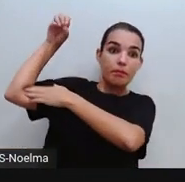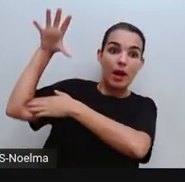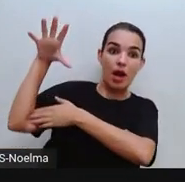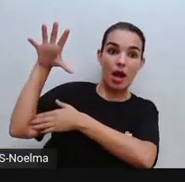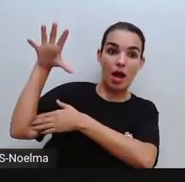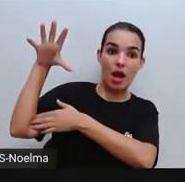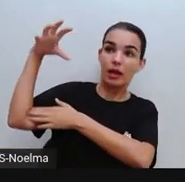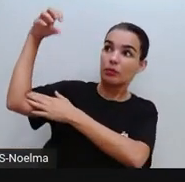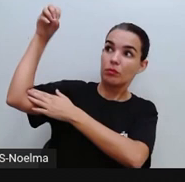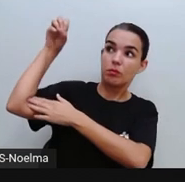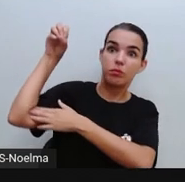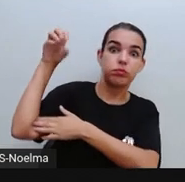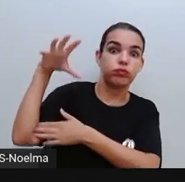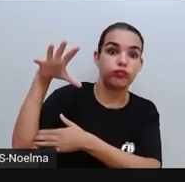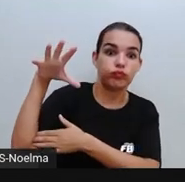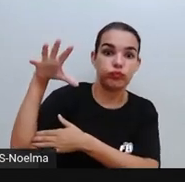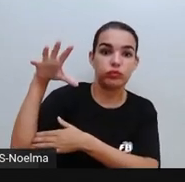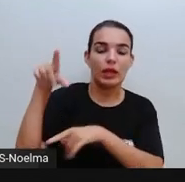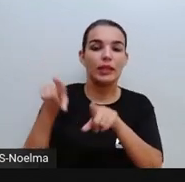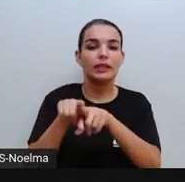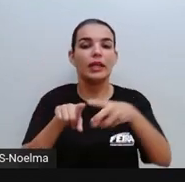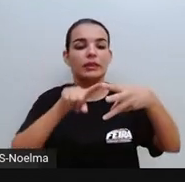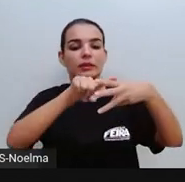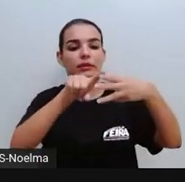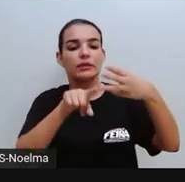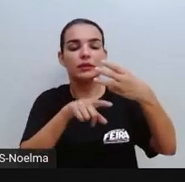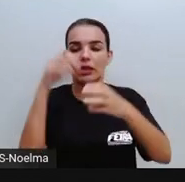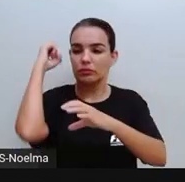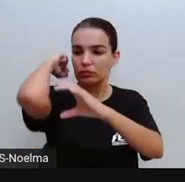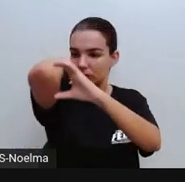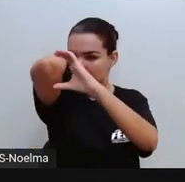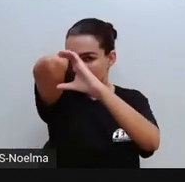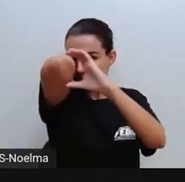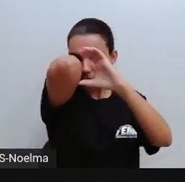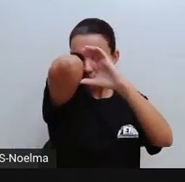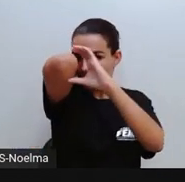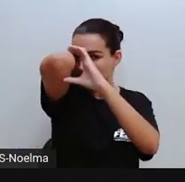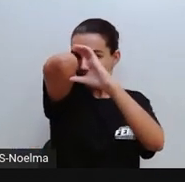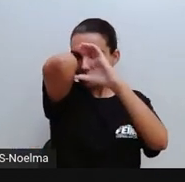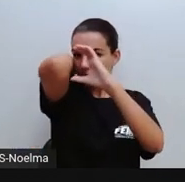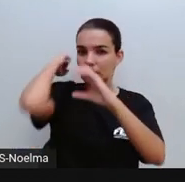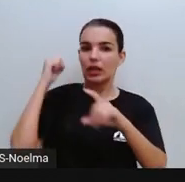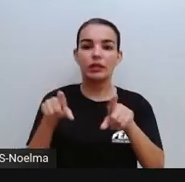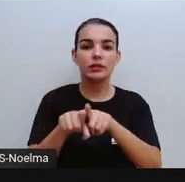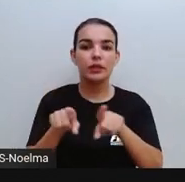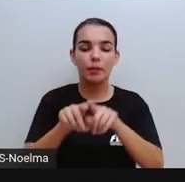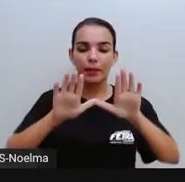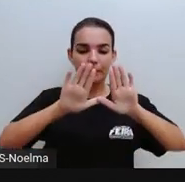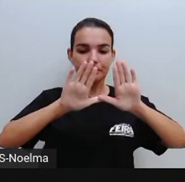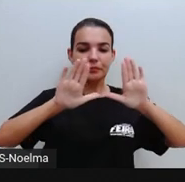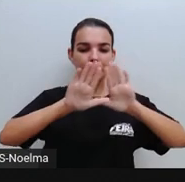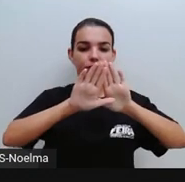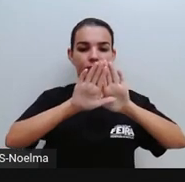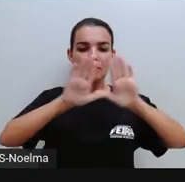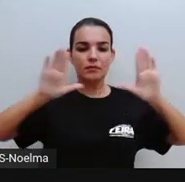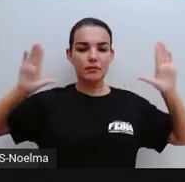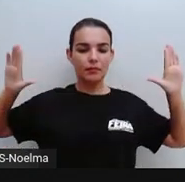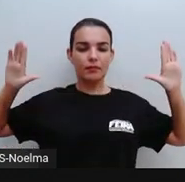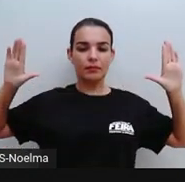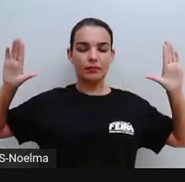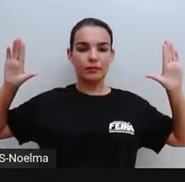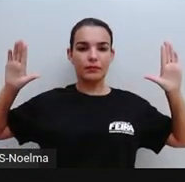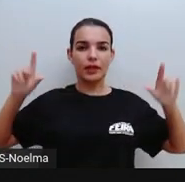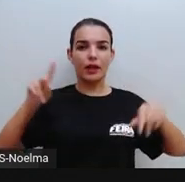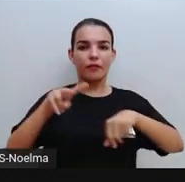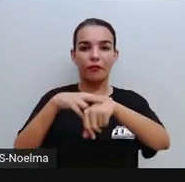iluminação local 3 câmeras e o painel verde azul